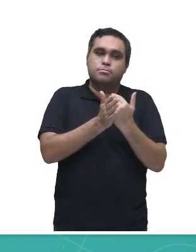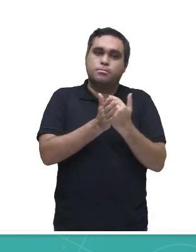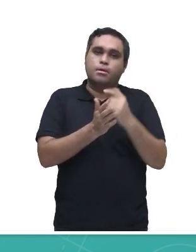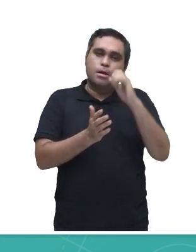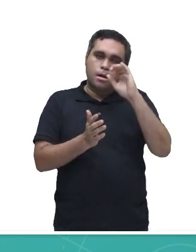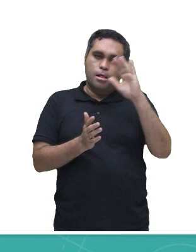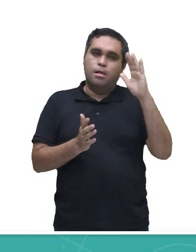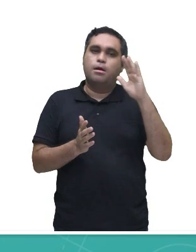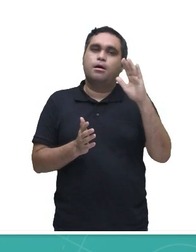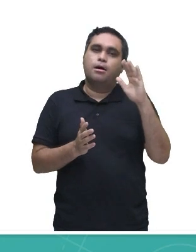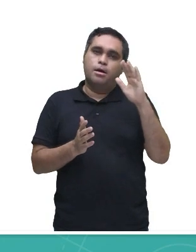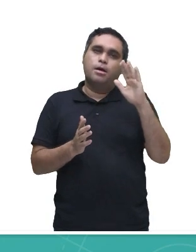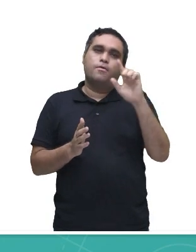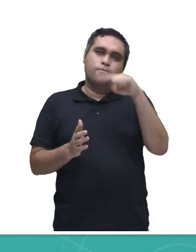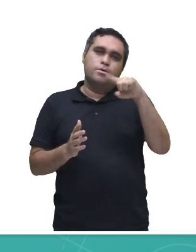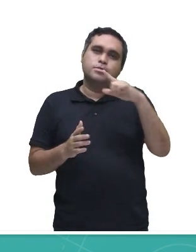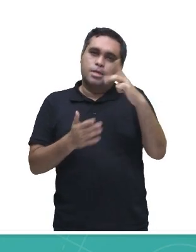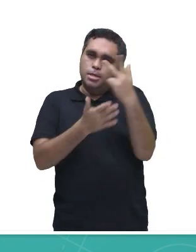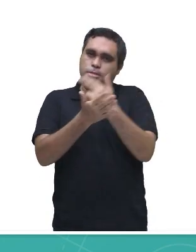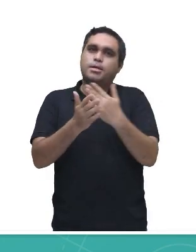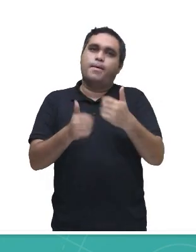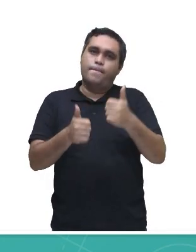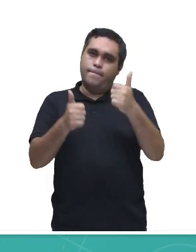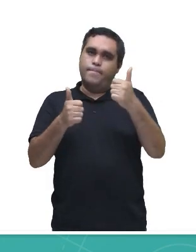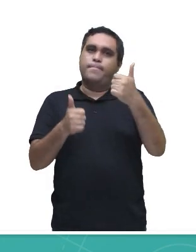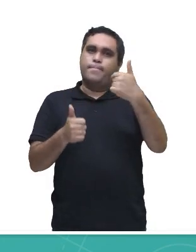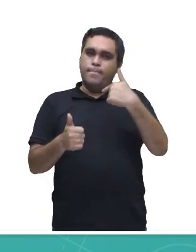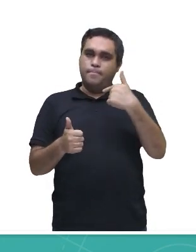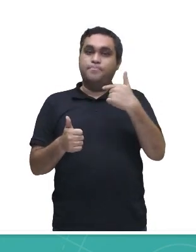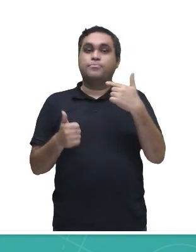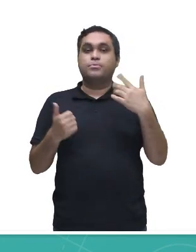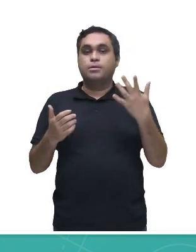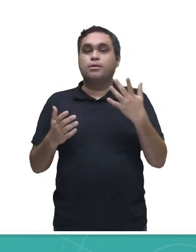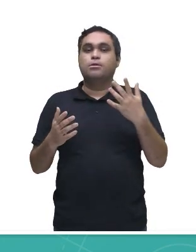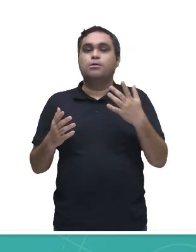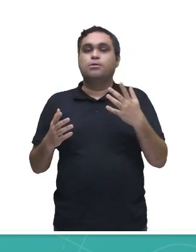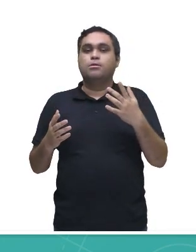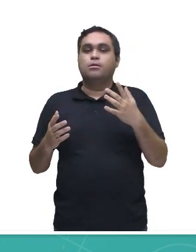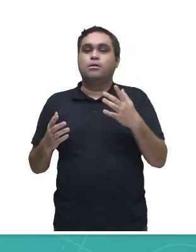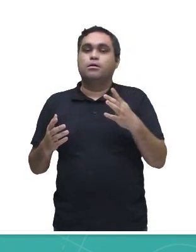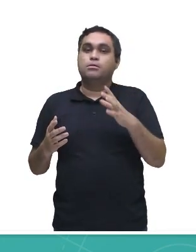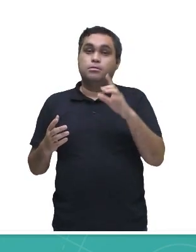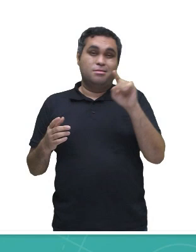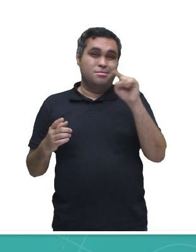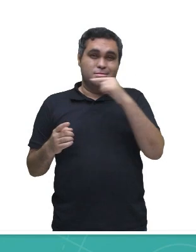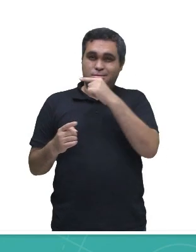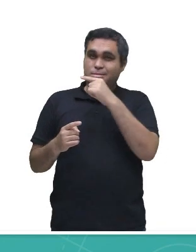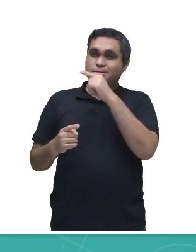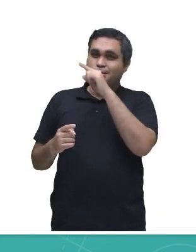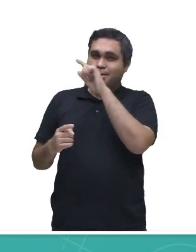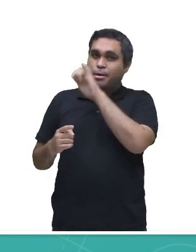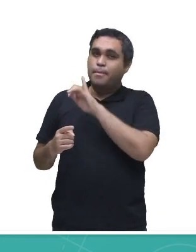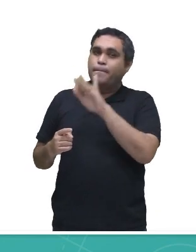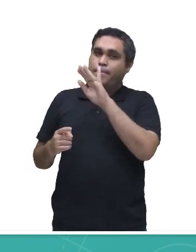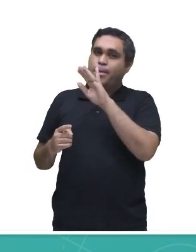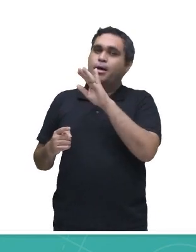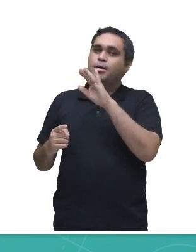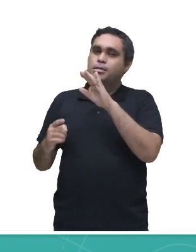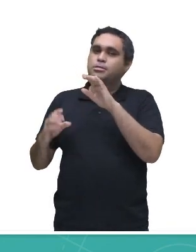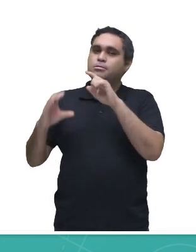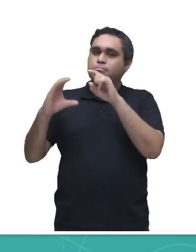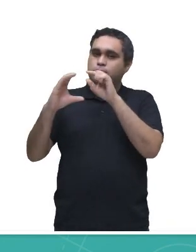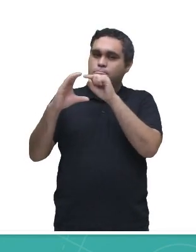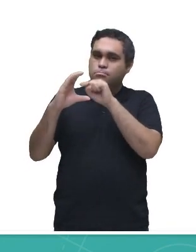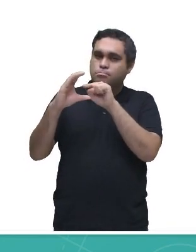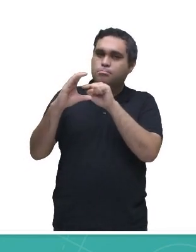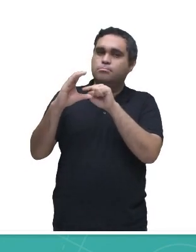devem desenhar melhor do que eu. Então, numa célula animal, a gente viu que a célula ela tem um núcleo, né, bem delimitado, e ele